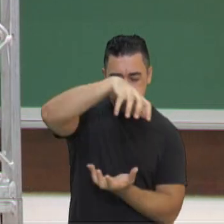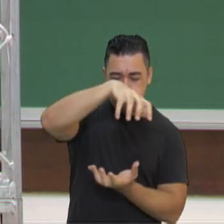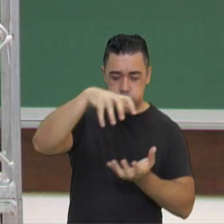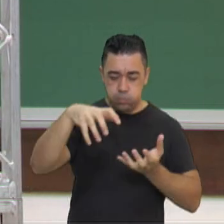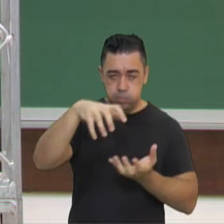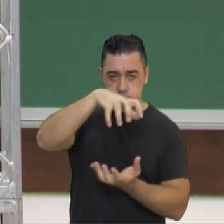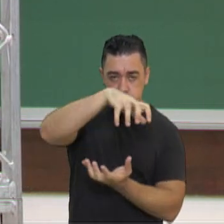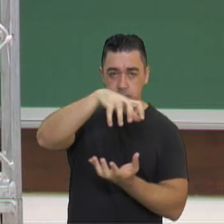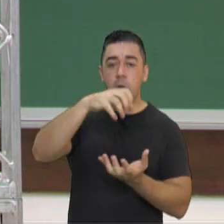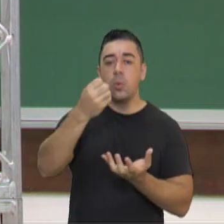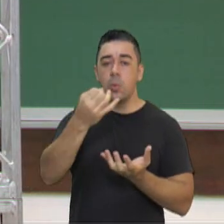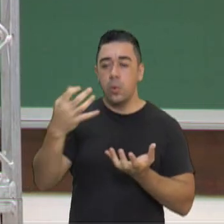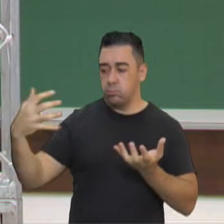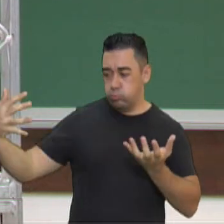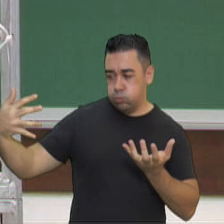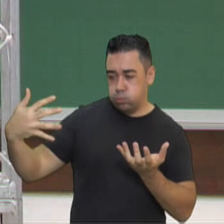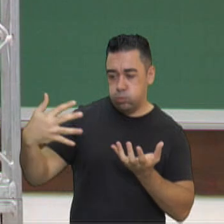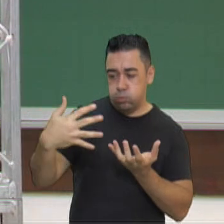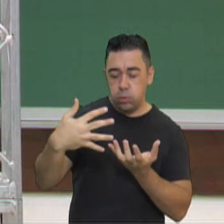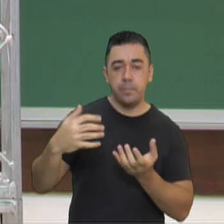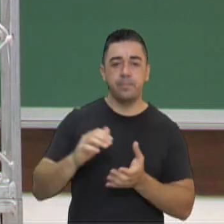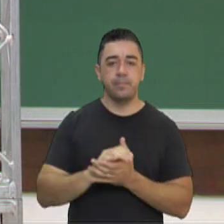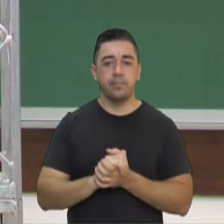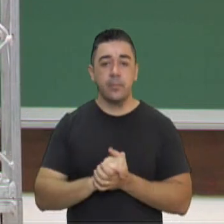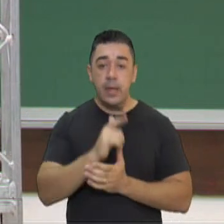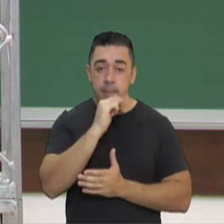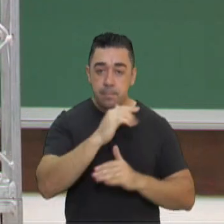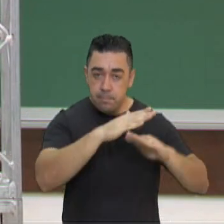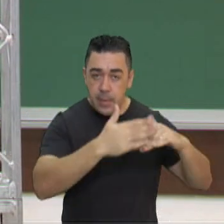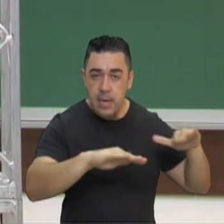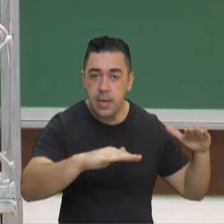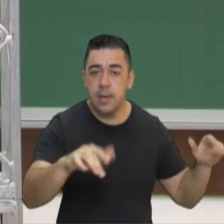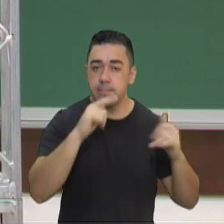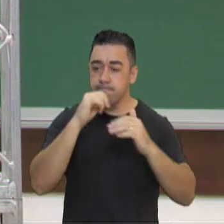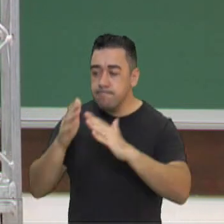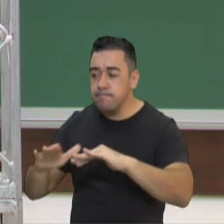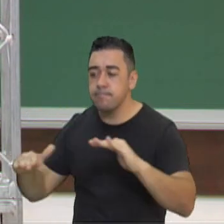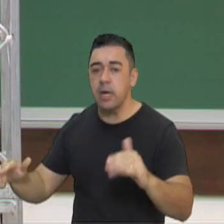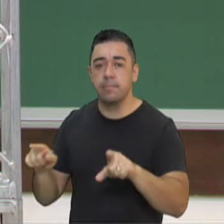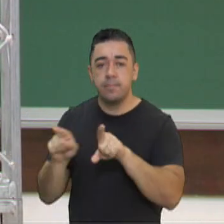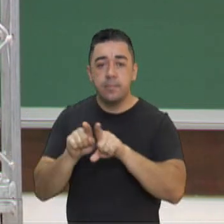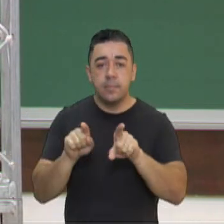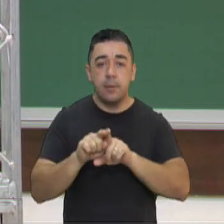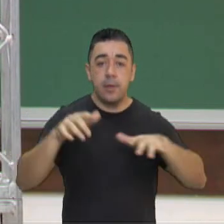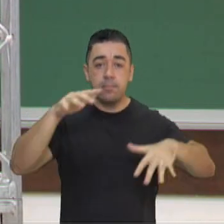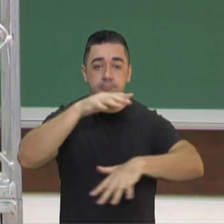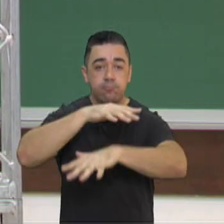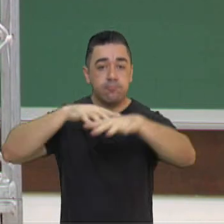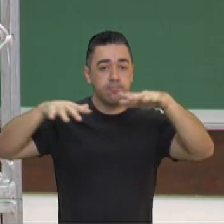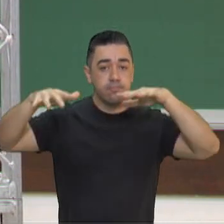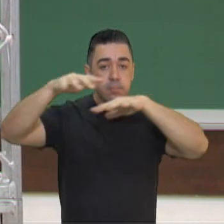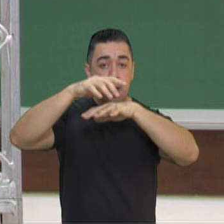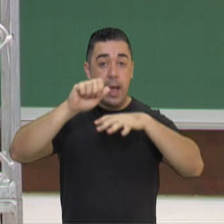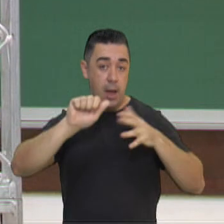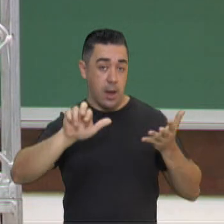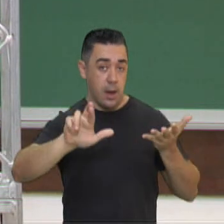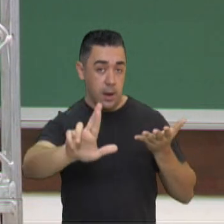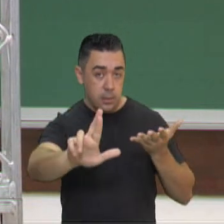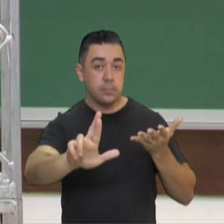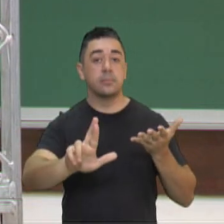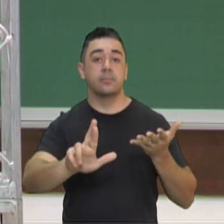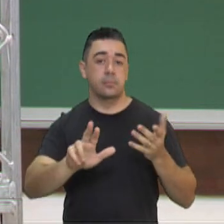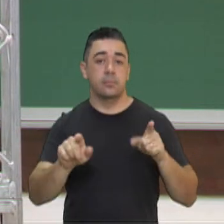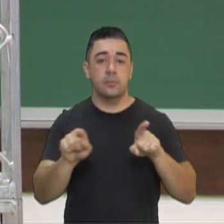chega. Nós falamos das correntes oceânicas, das correntes atmosféricas, falamos